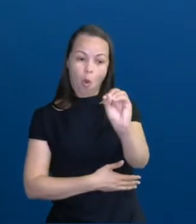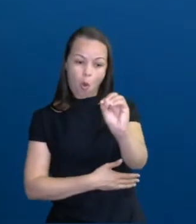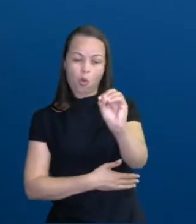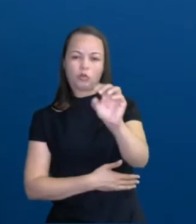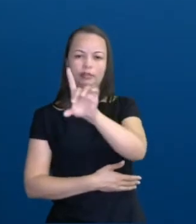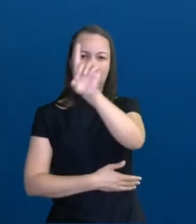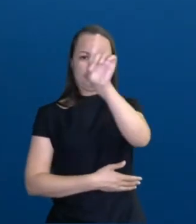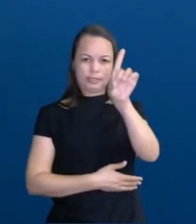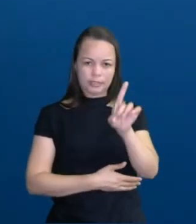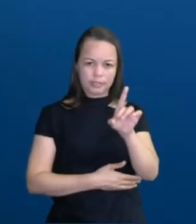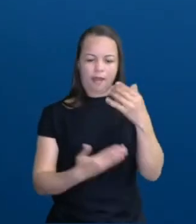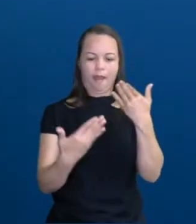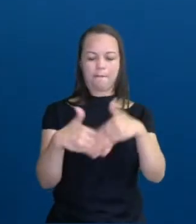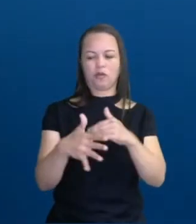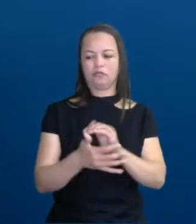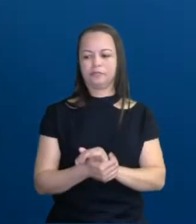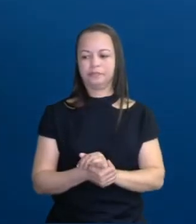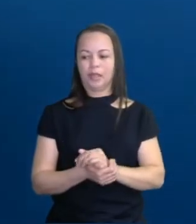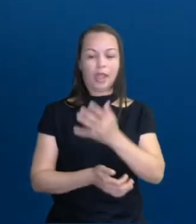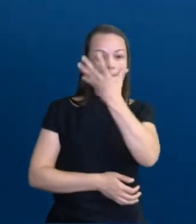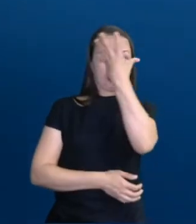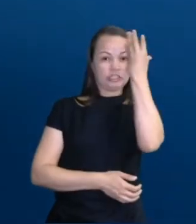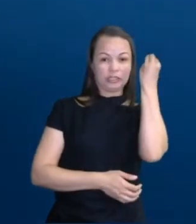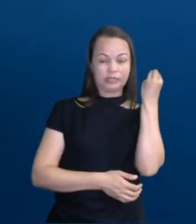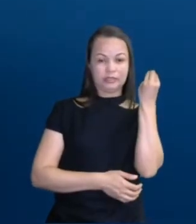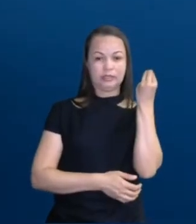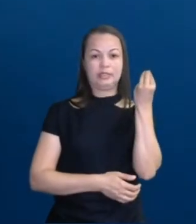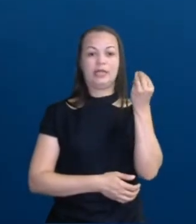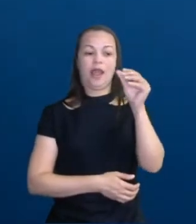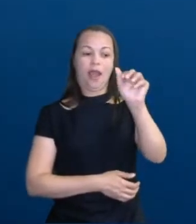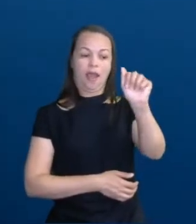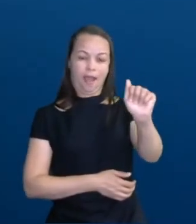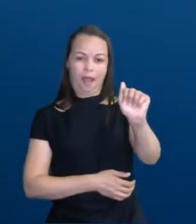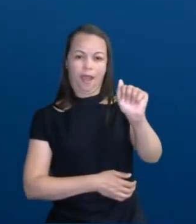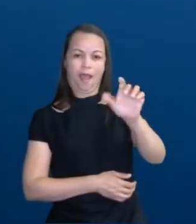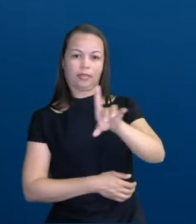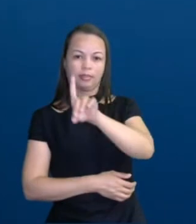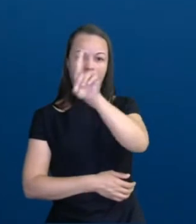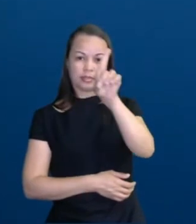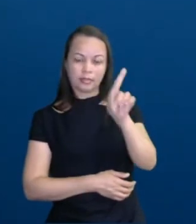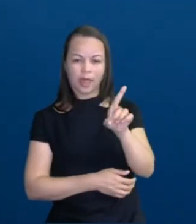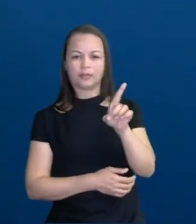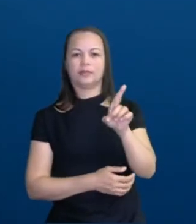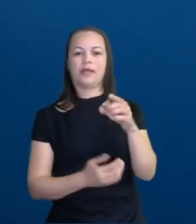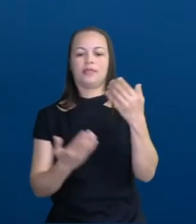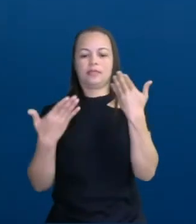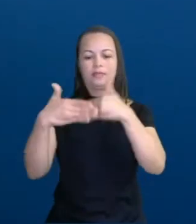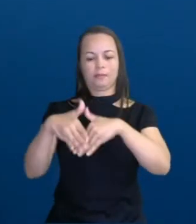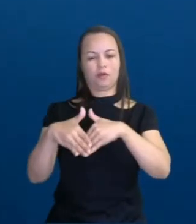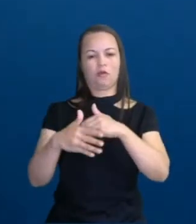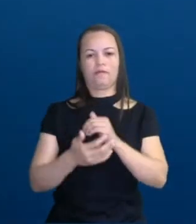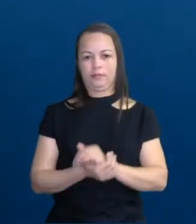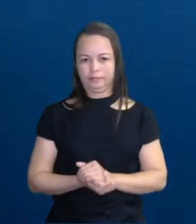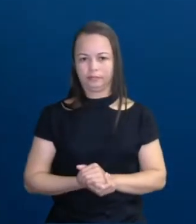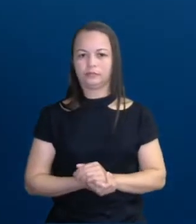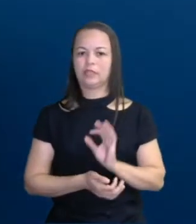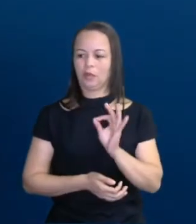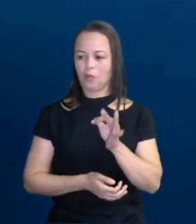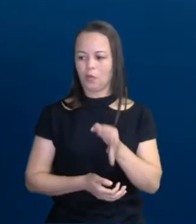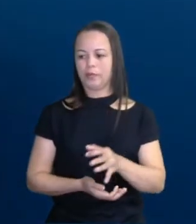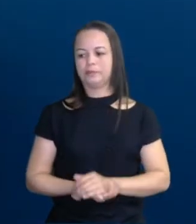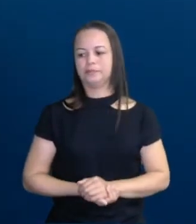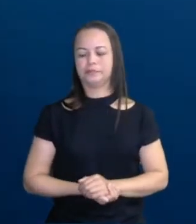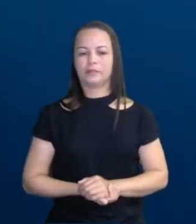aqui está correto Esqueci a data da realização da prova está correto lembrei